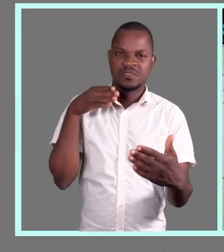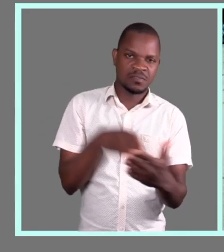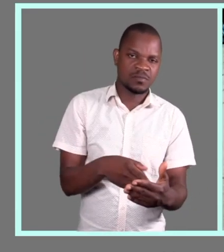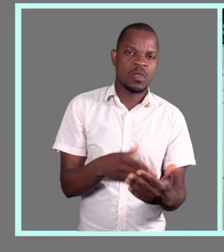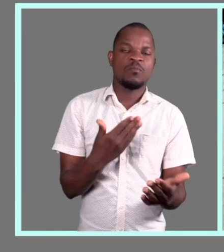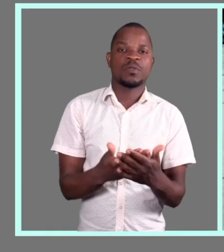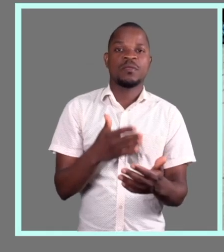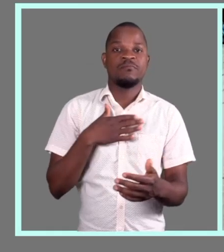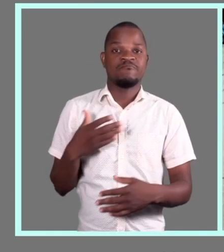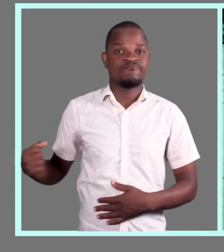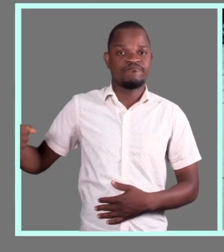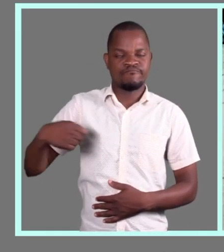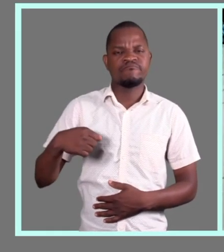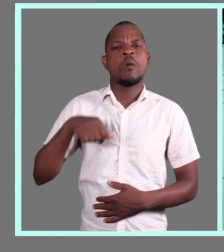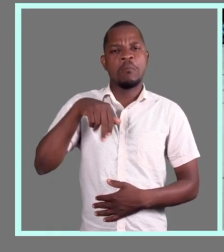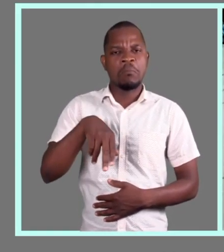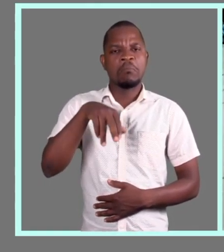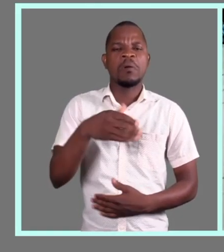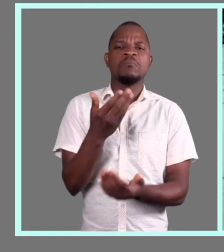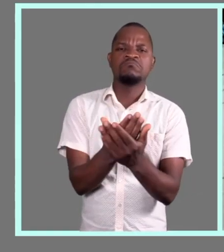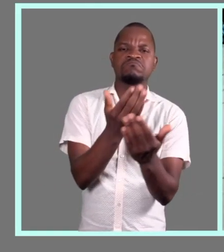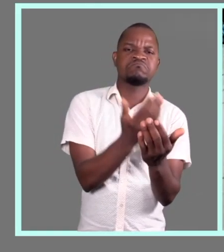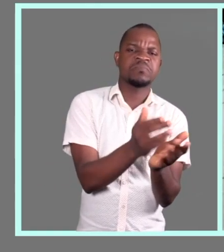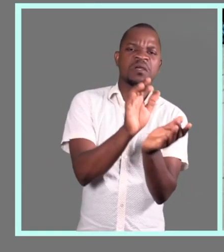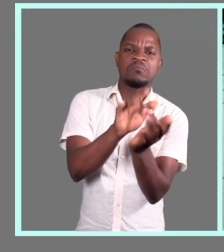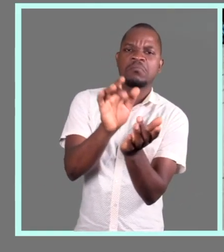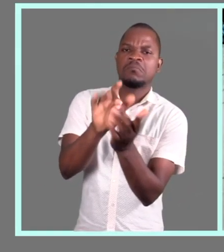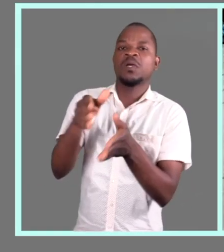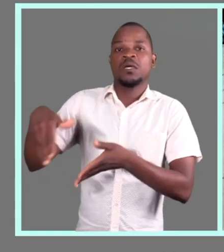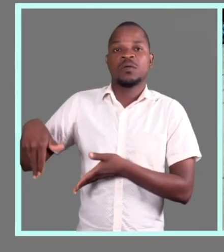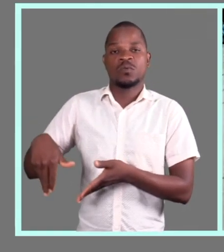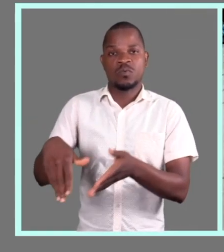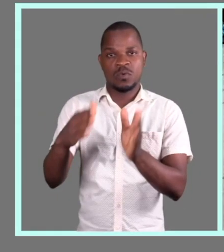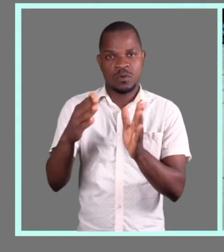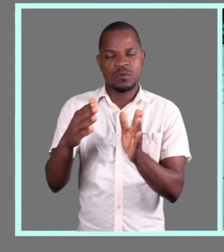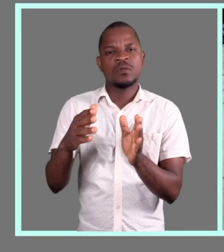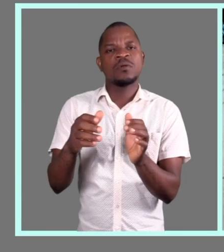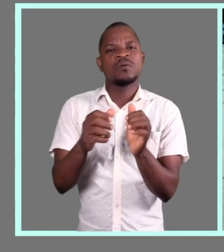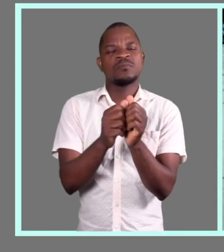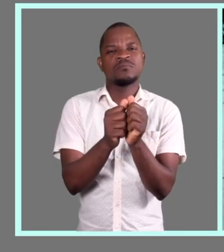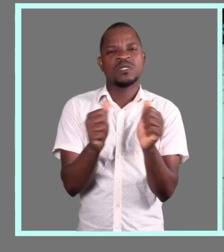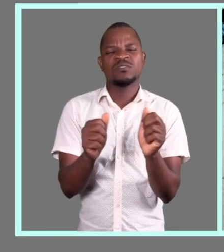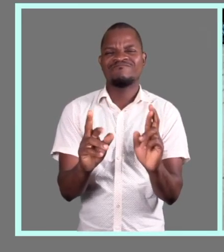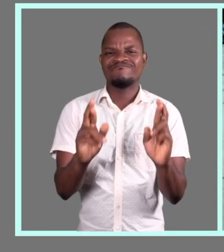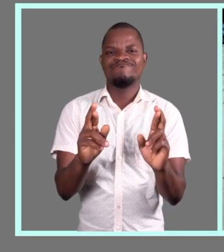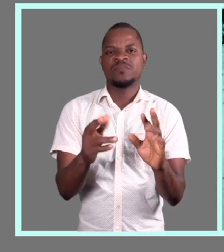mais. Meu marido andava, pediu-me uma hora. E